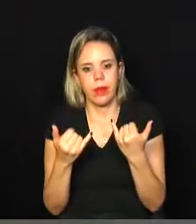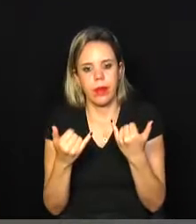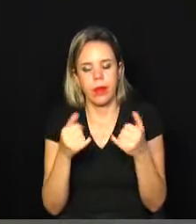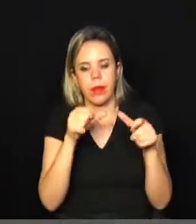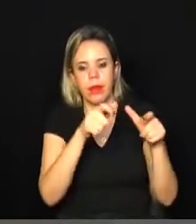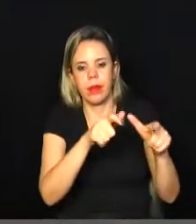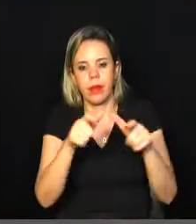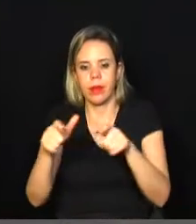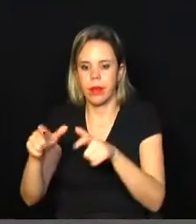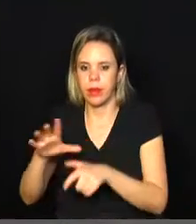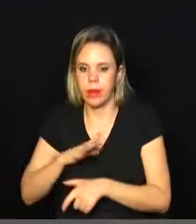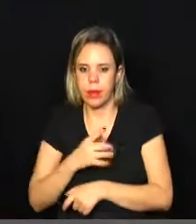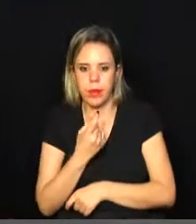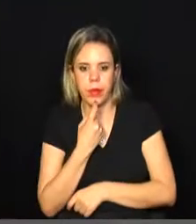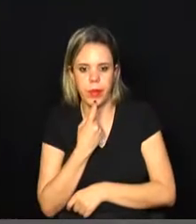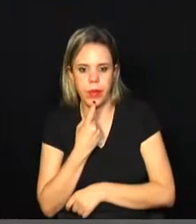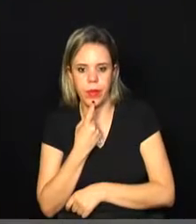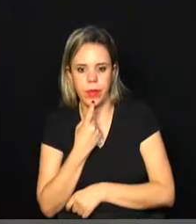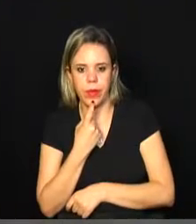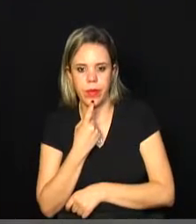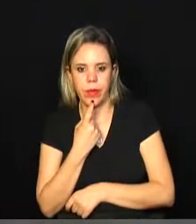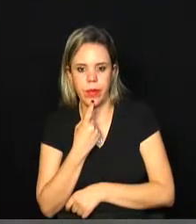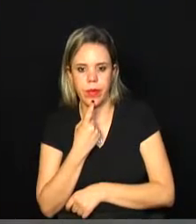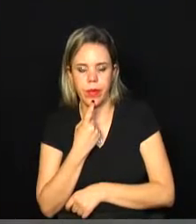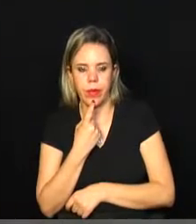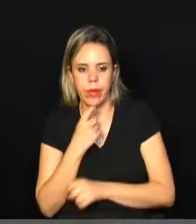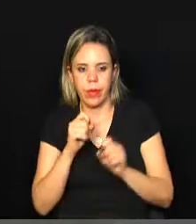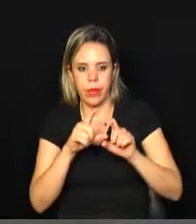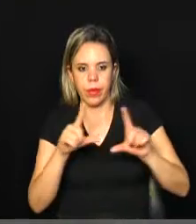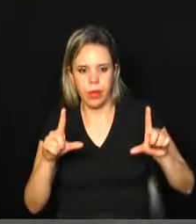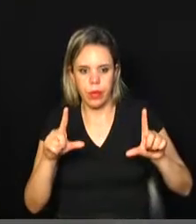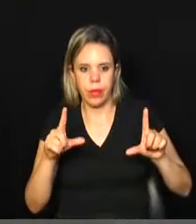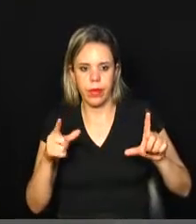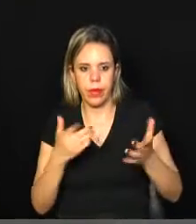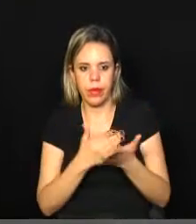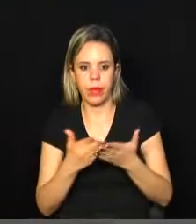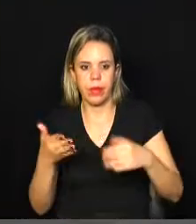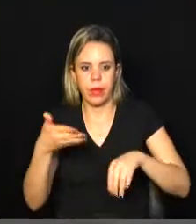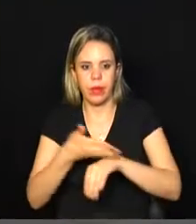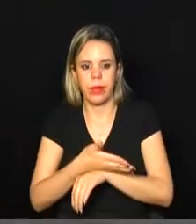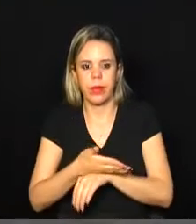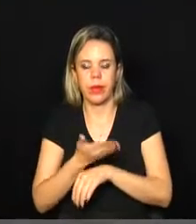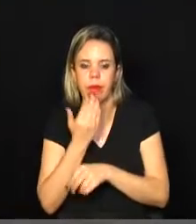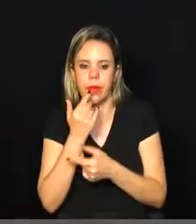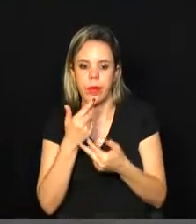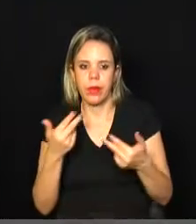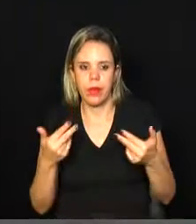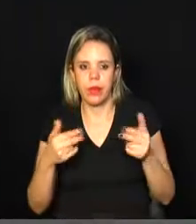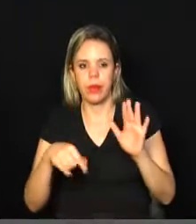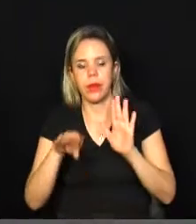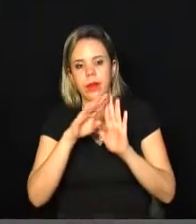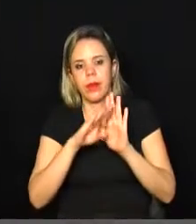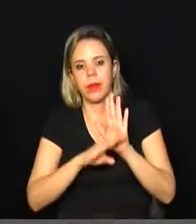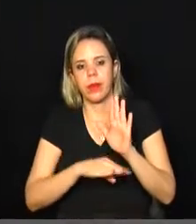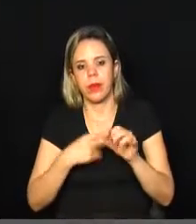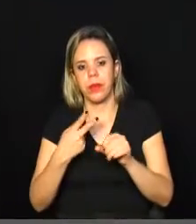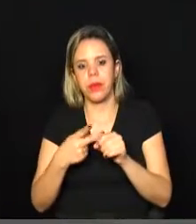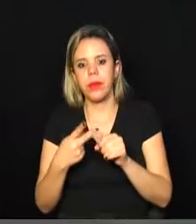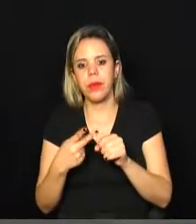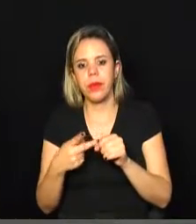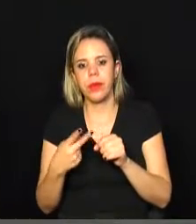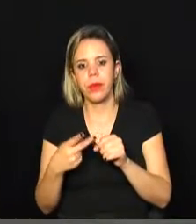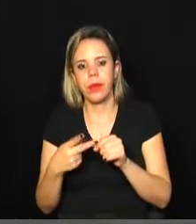localizados no município de Campinas afixarem em suas entradas cardápio com descrição dos produtos